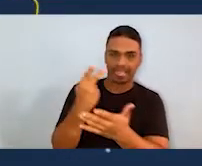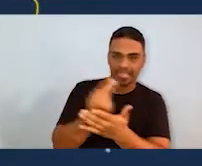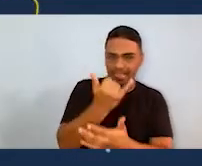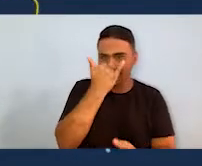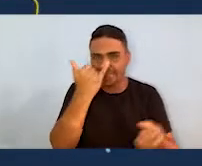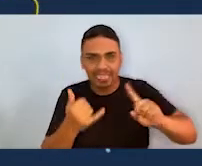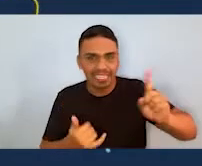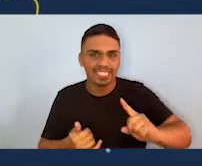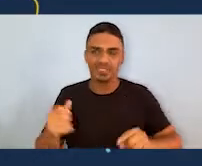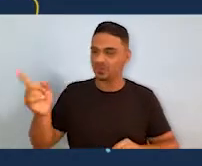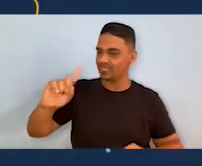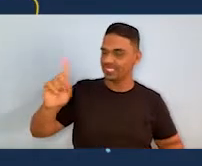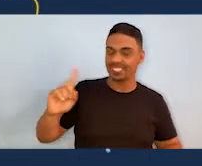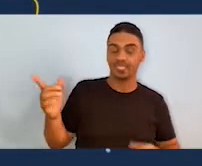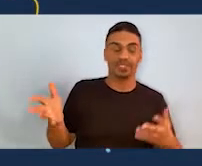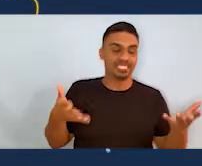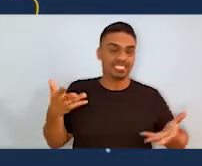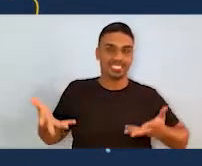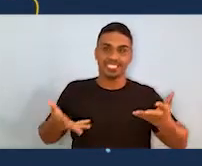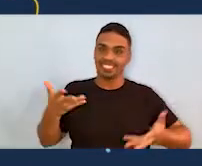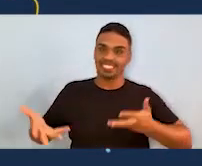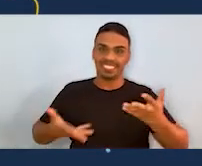errado aqui. Não. Não